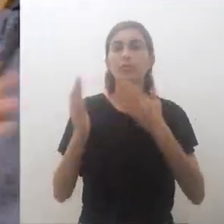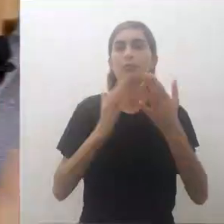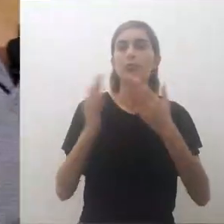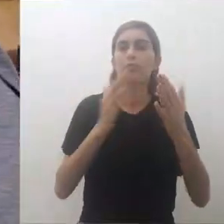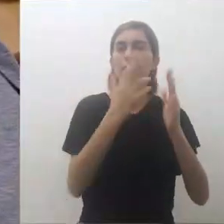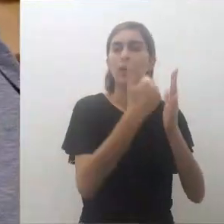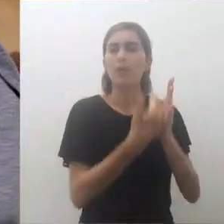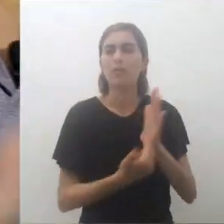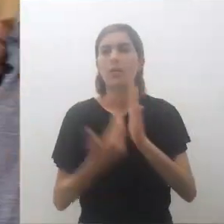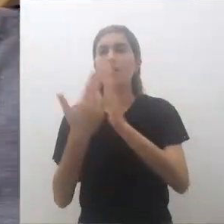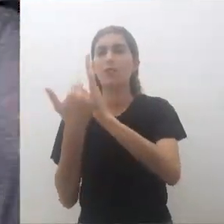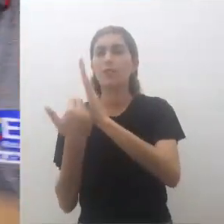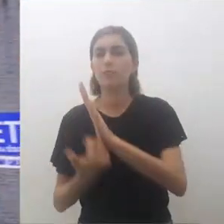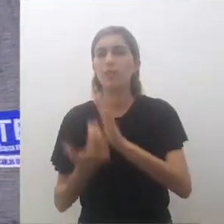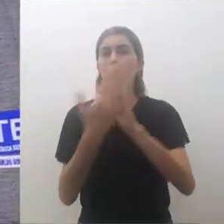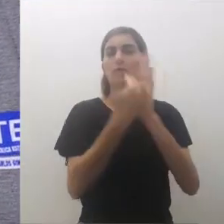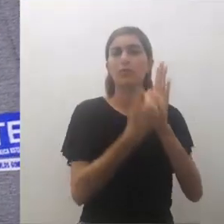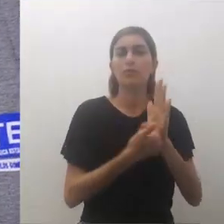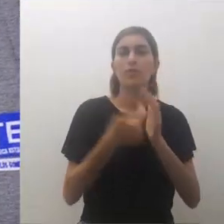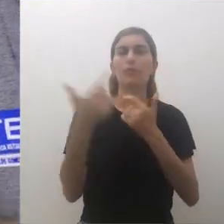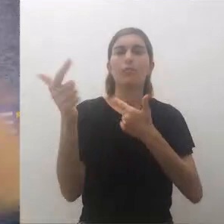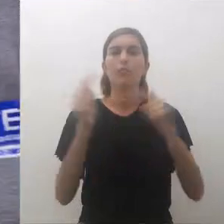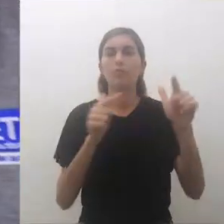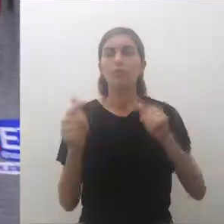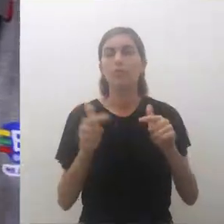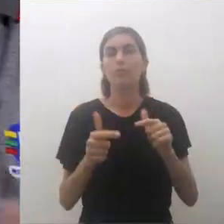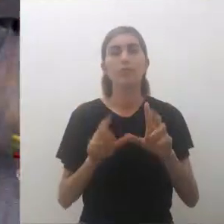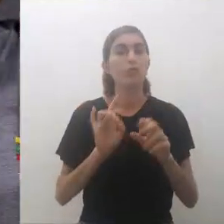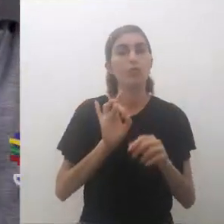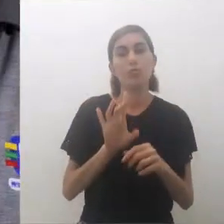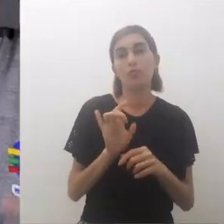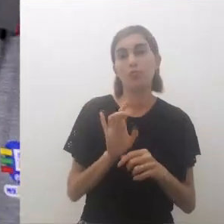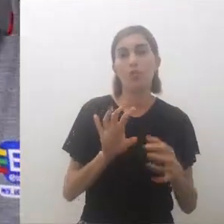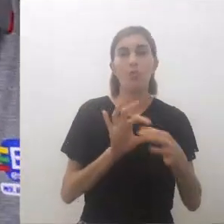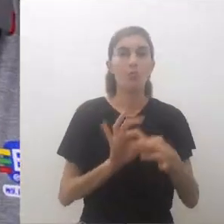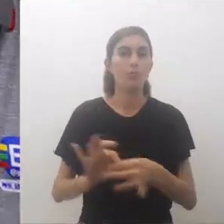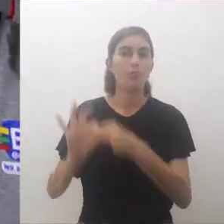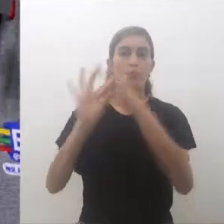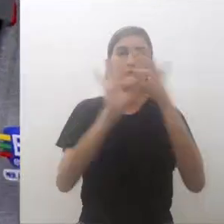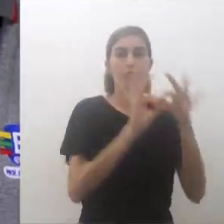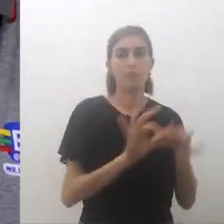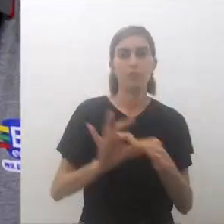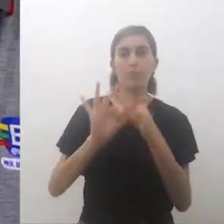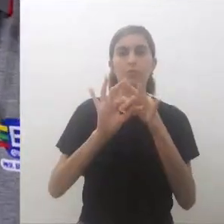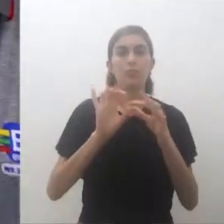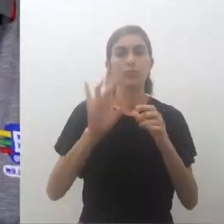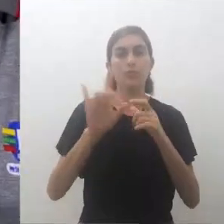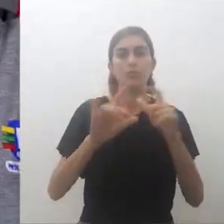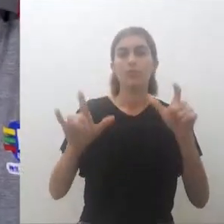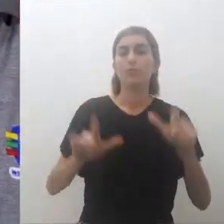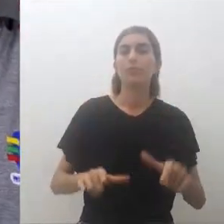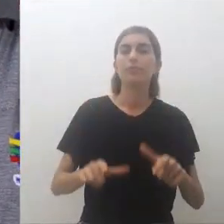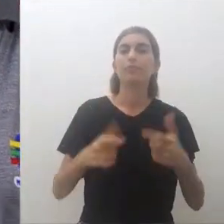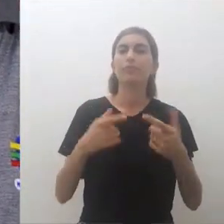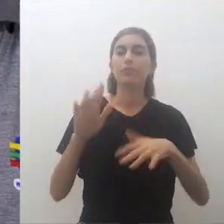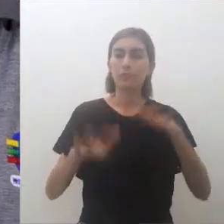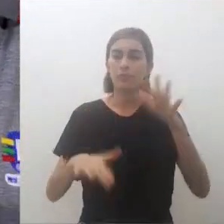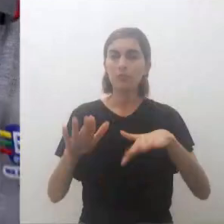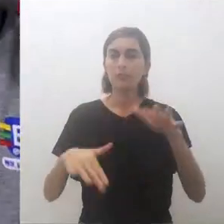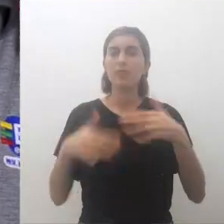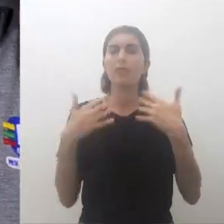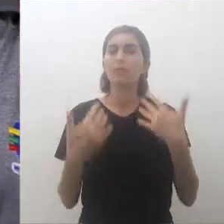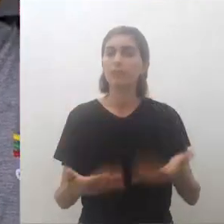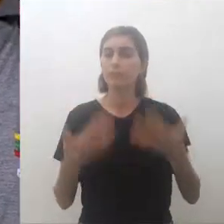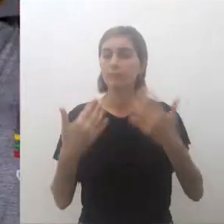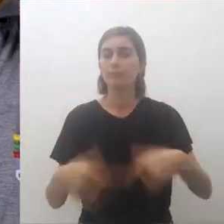sobre um elemento e o outro. Não é só unir os elementos, espacejá-los gera mais leveza